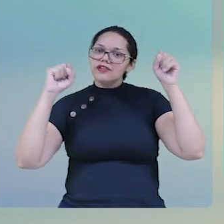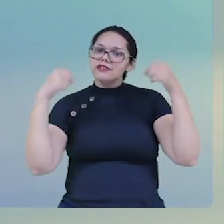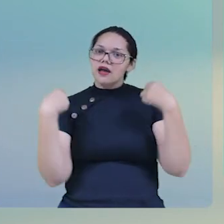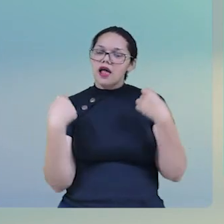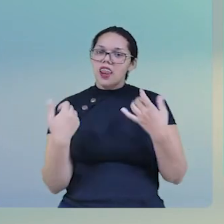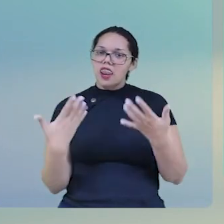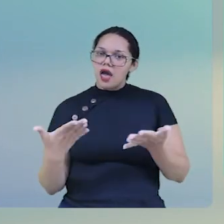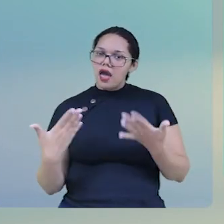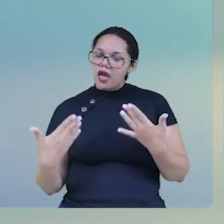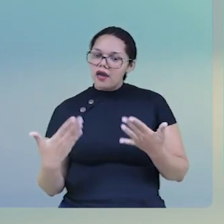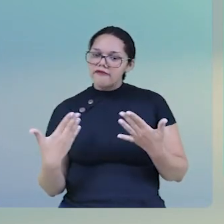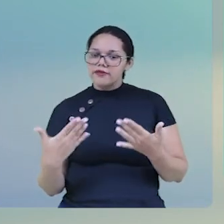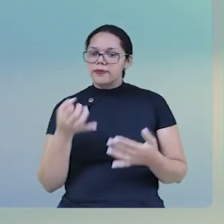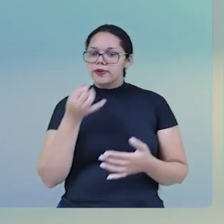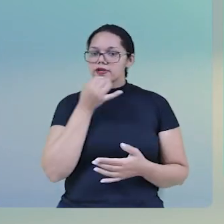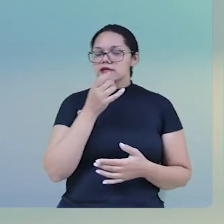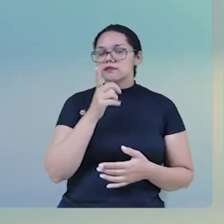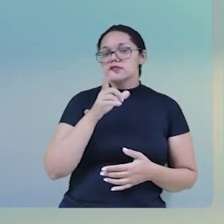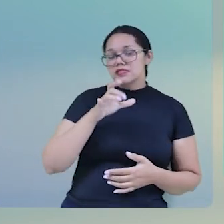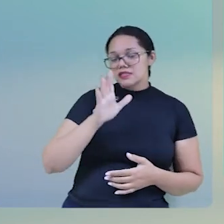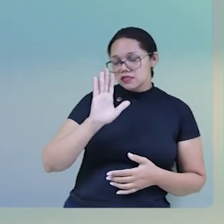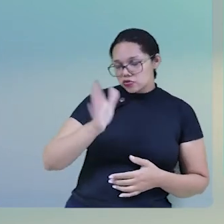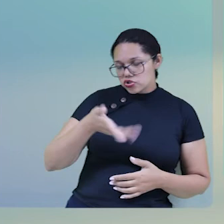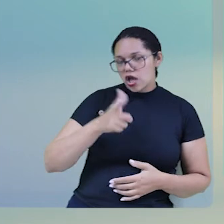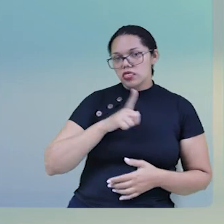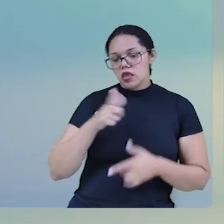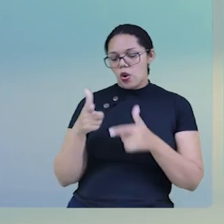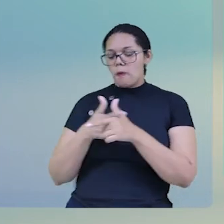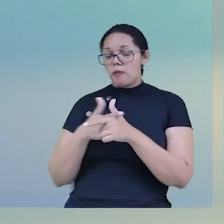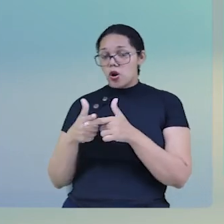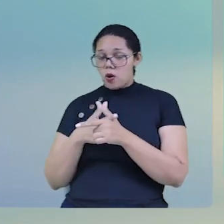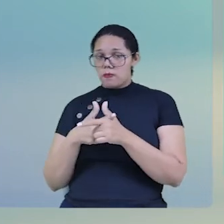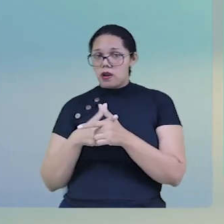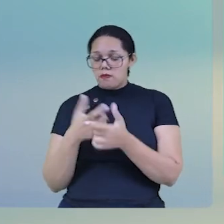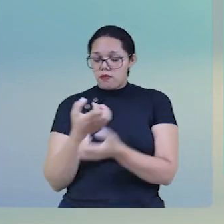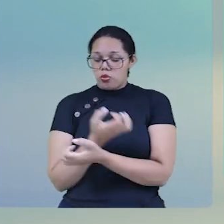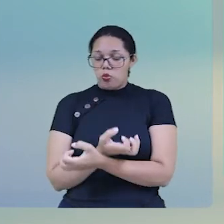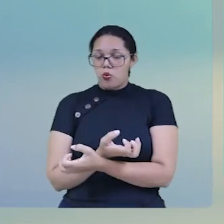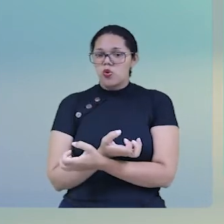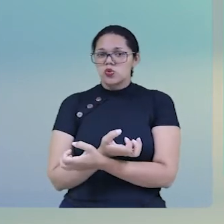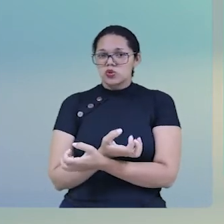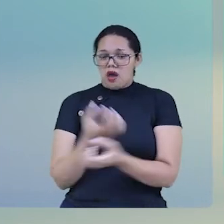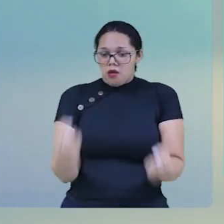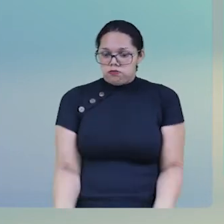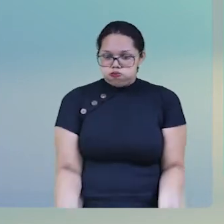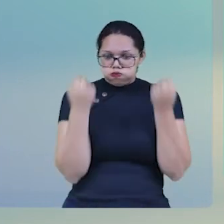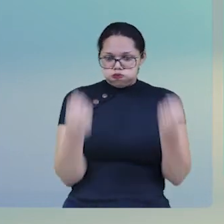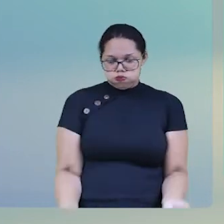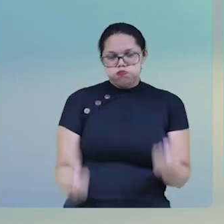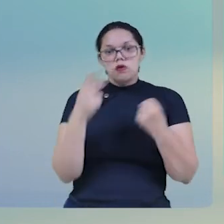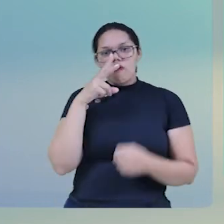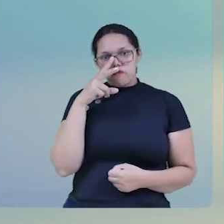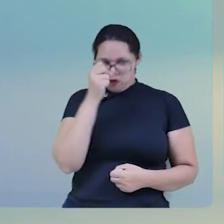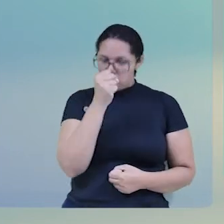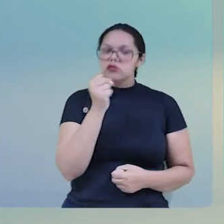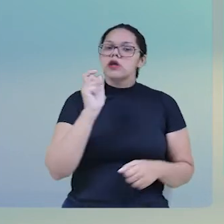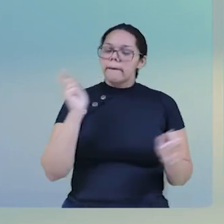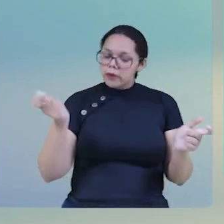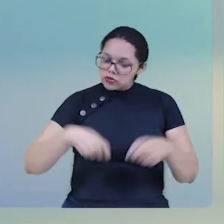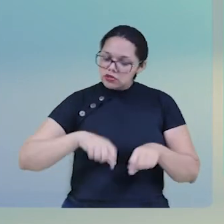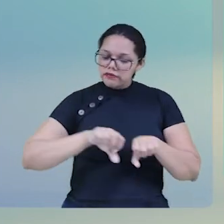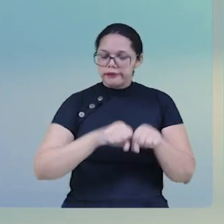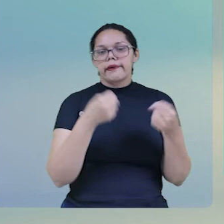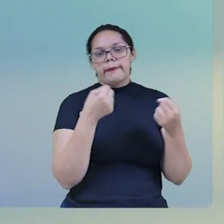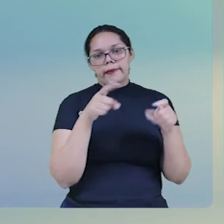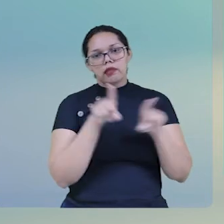tenho osteoporose, se eu vou praticar uma atividade física de alto impacto, o risco de uma fratura é bem maior. Então, atividades de